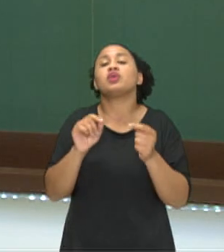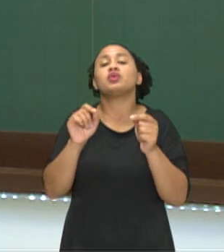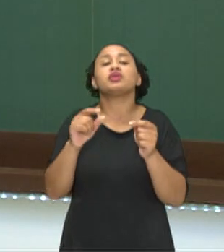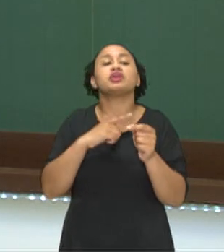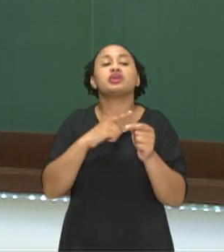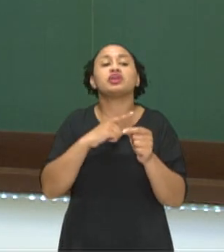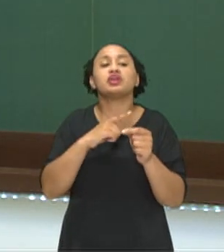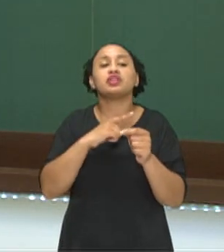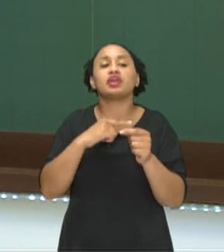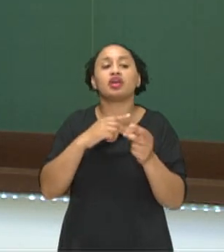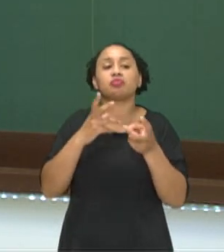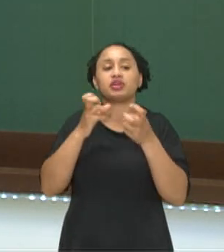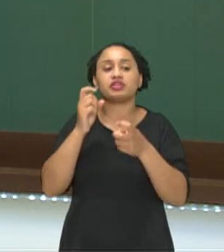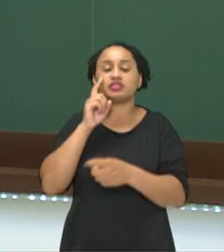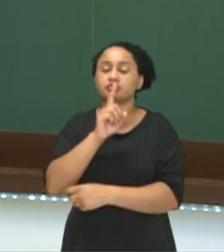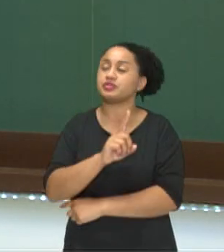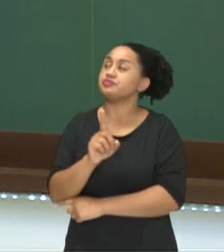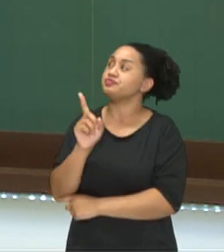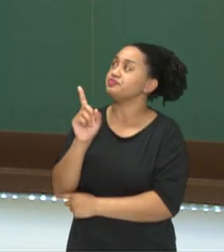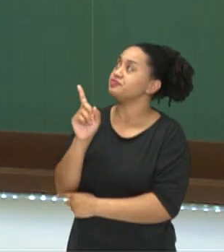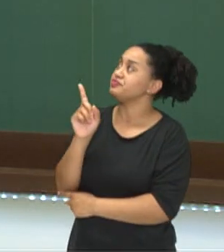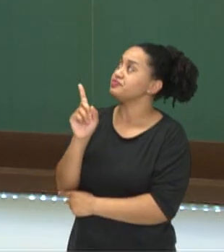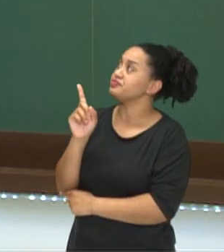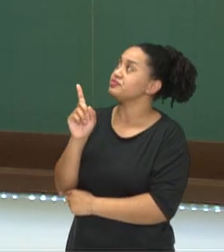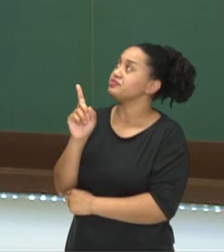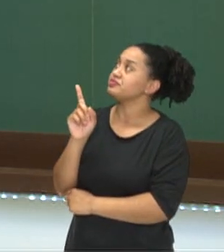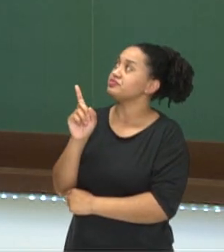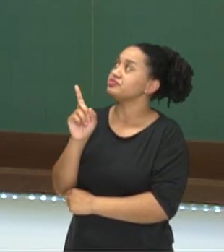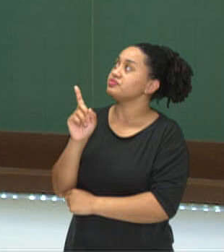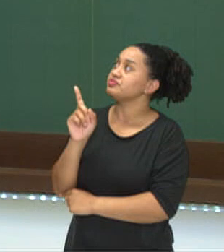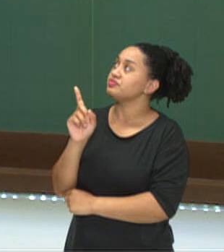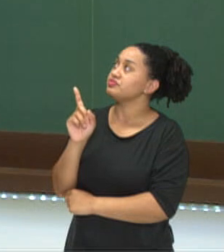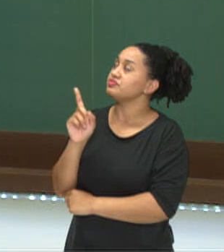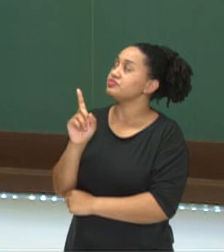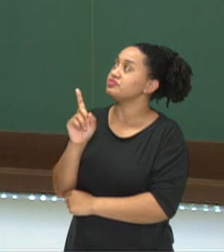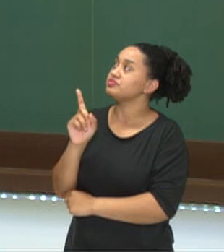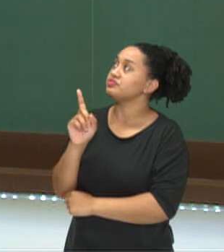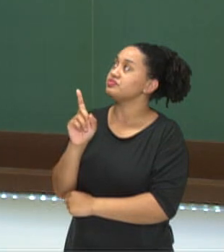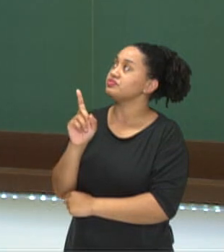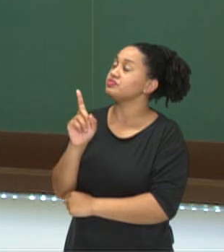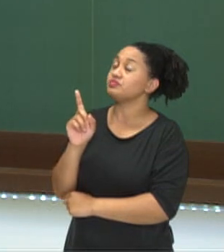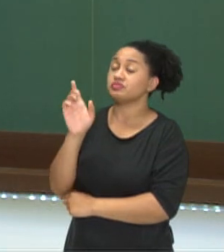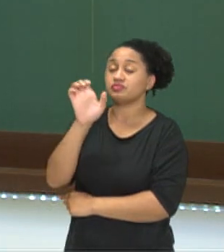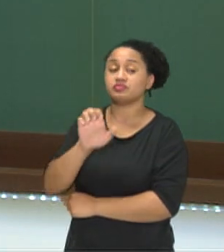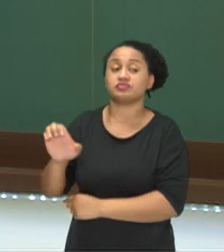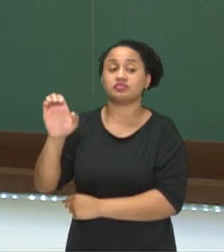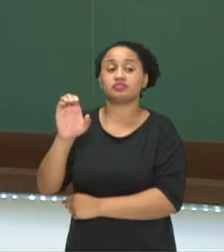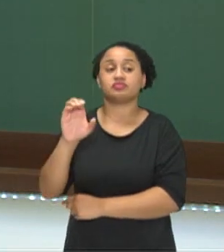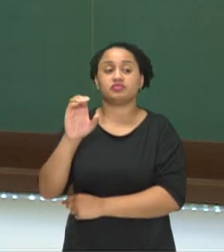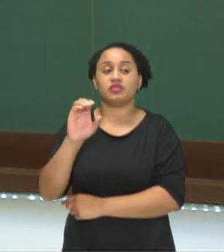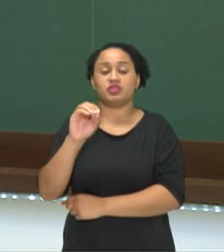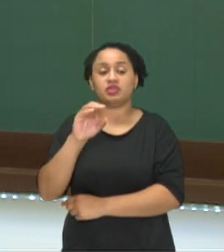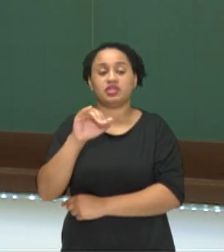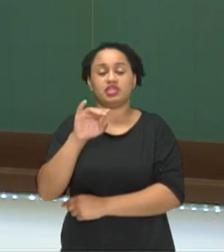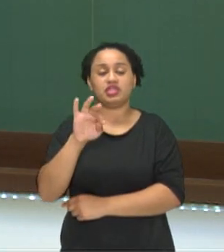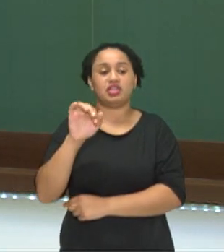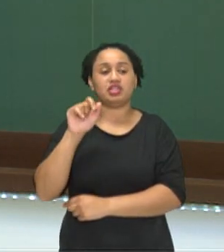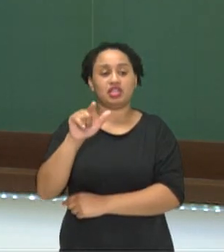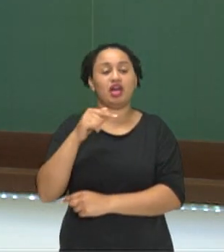ter aqui, ó, nessa porção aqui do continente europeu, ó, a Europa Ocidental, sendo esta área uma das áreas